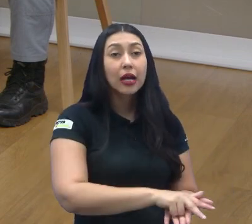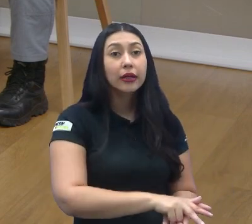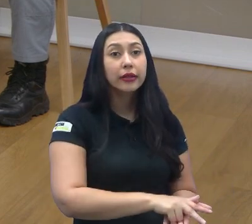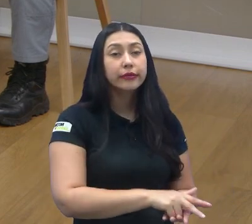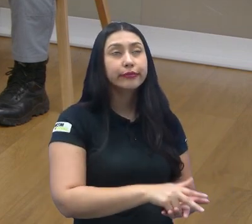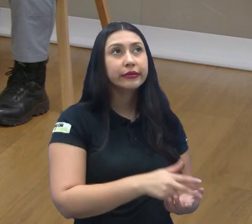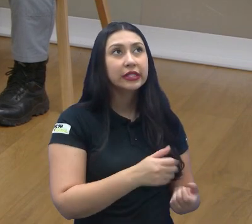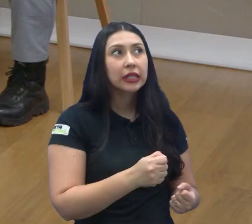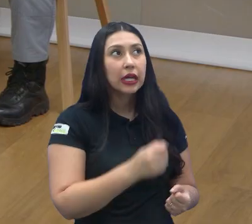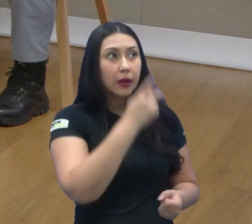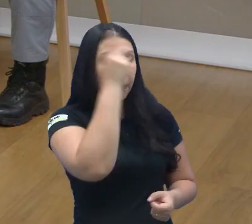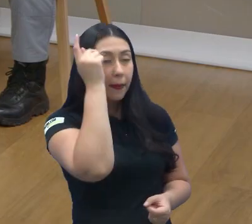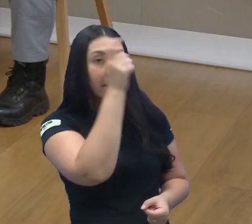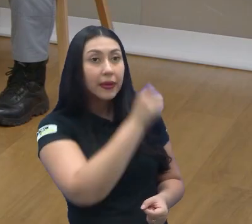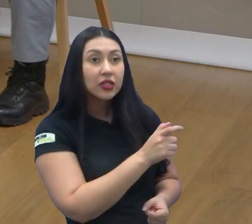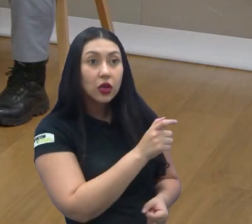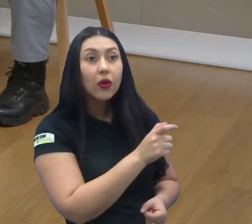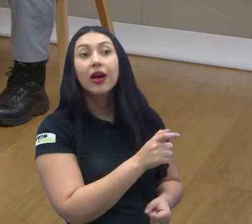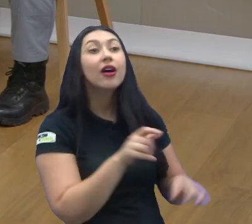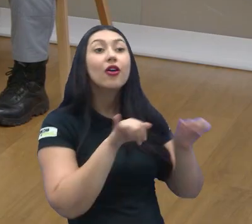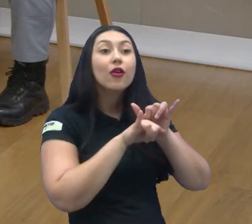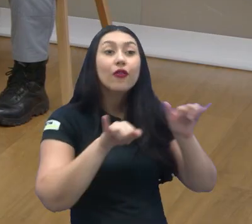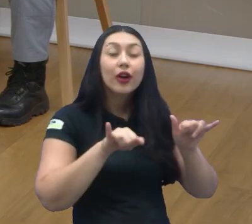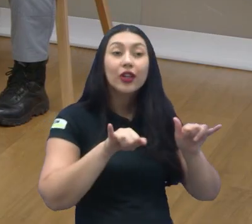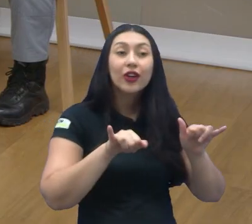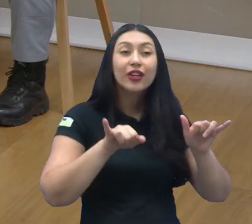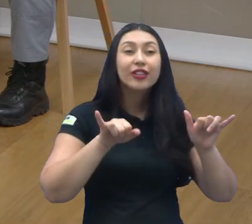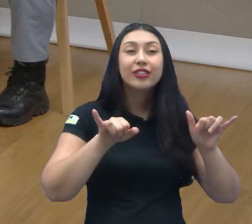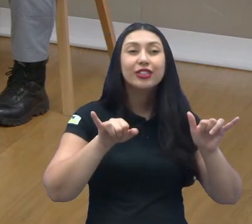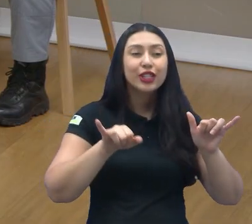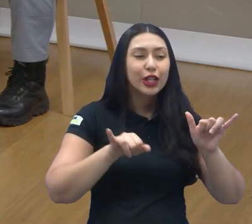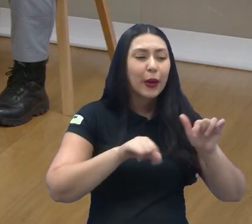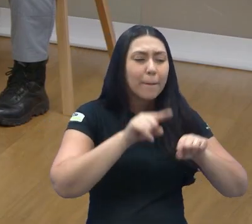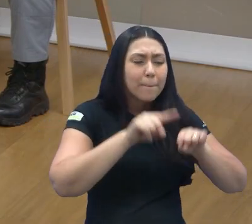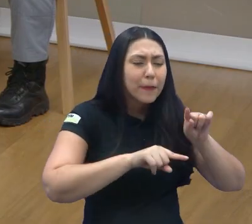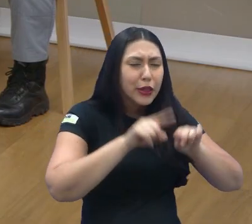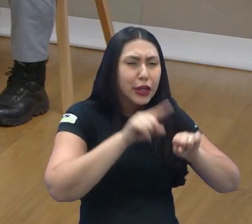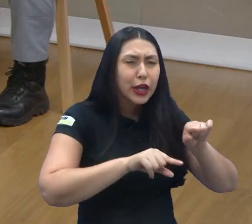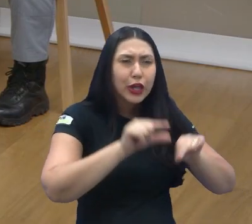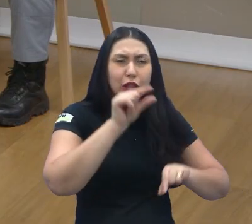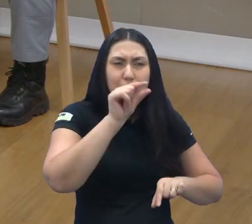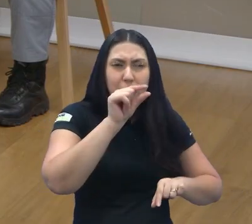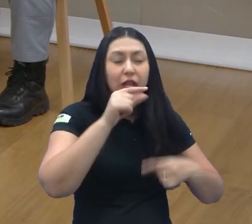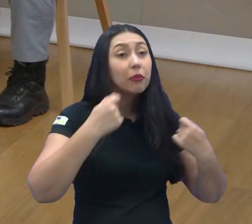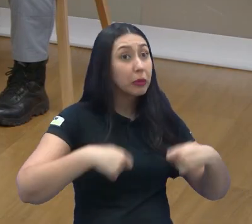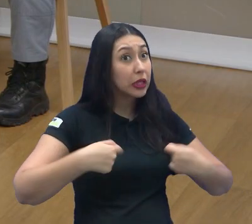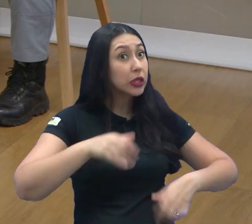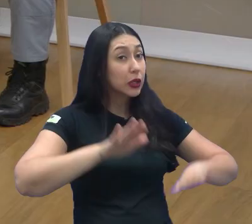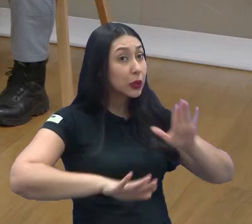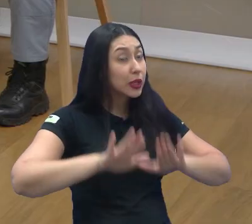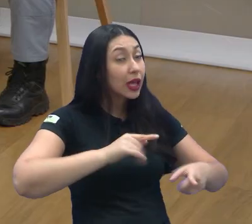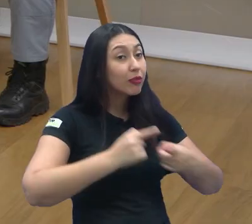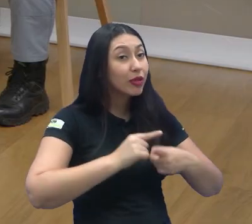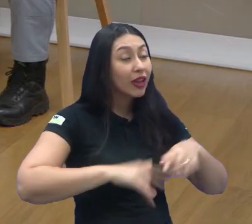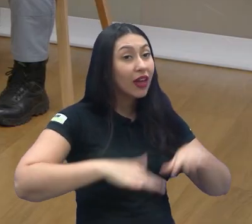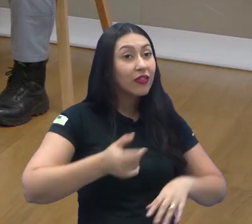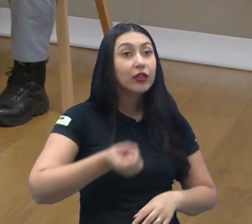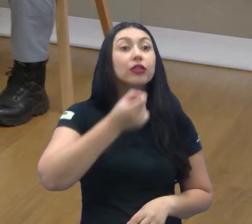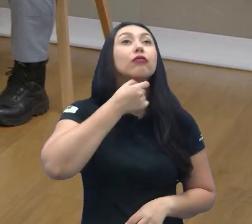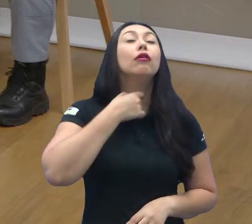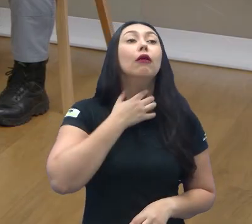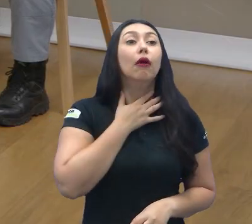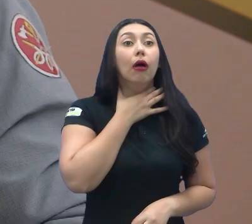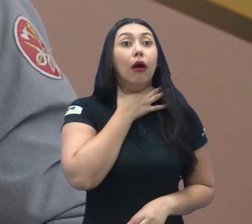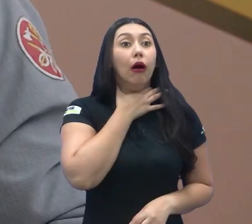dos entrevistados ali, a babá, inclusive, ela falou de peças pequenas. É um cuidado também que a gente deve ter com os pequenos, questão de engasgo, né, Tenente? Como eu